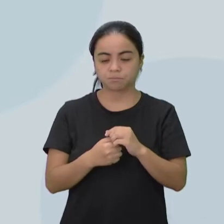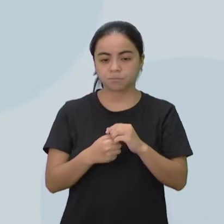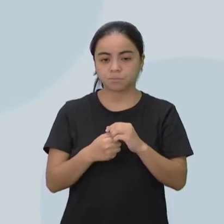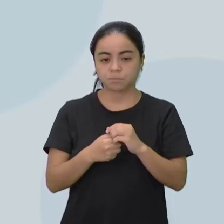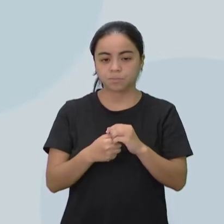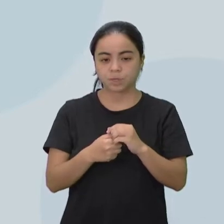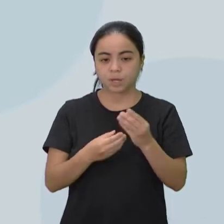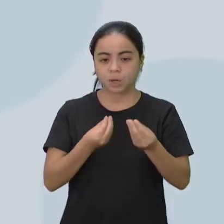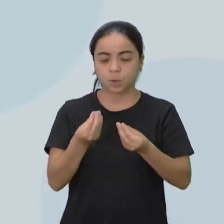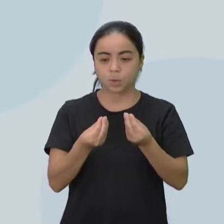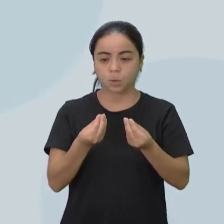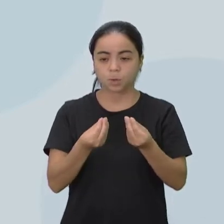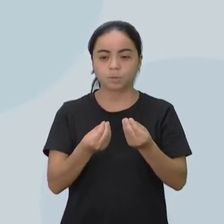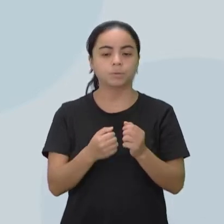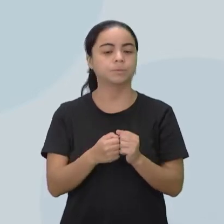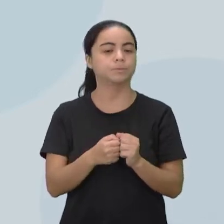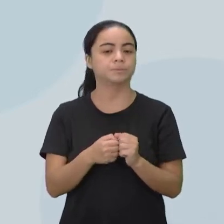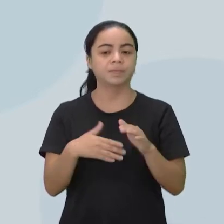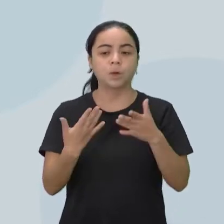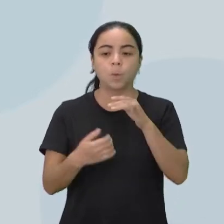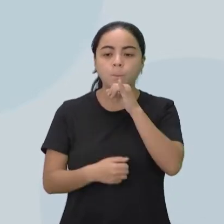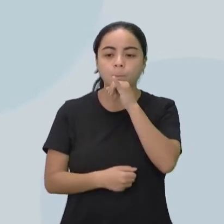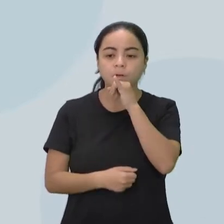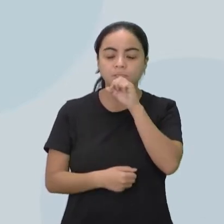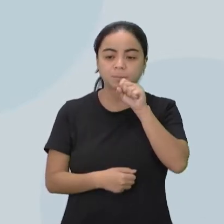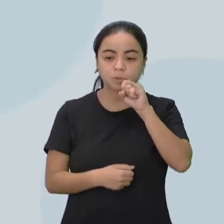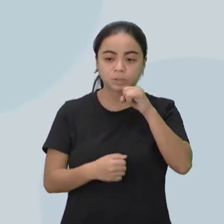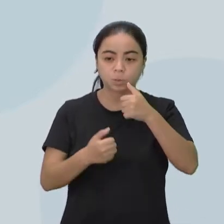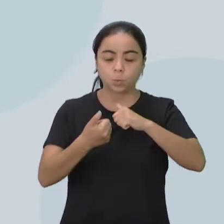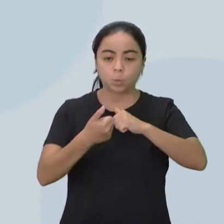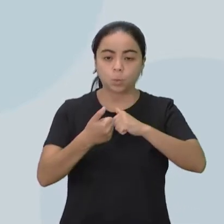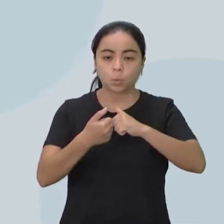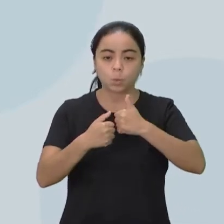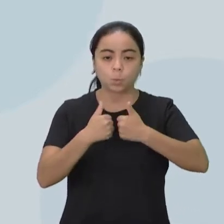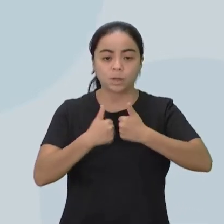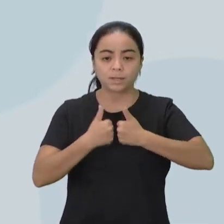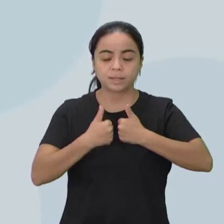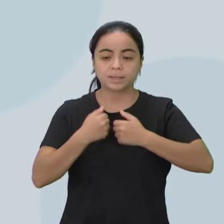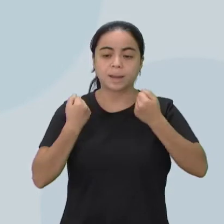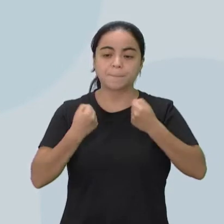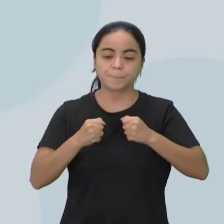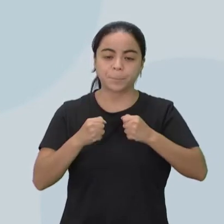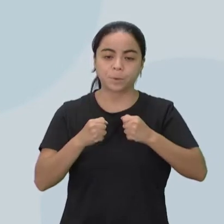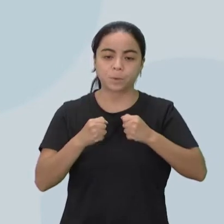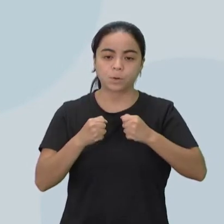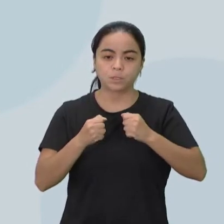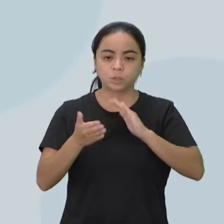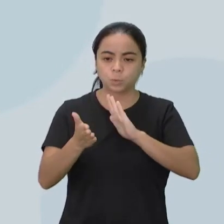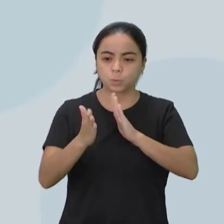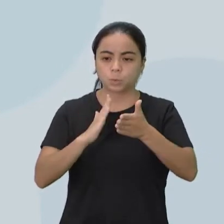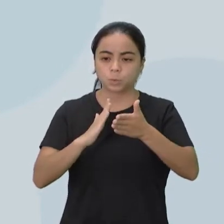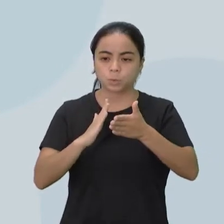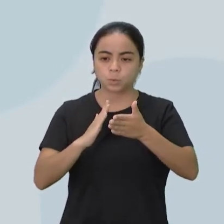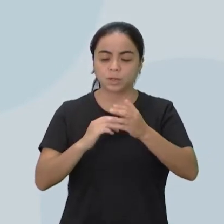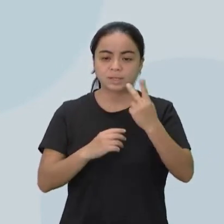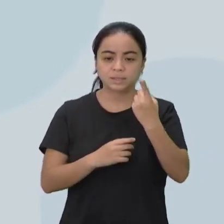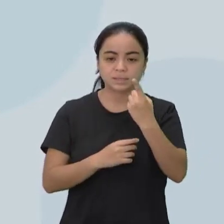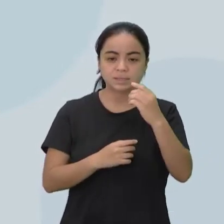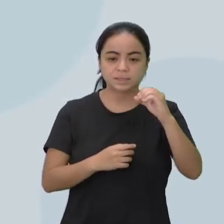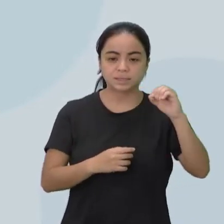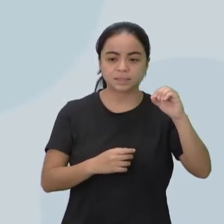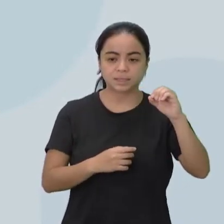passada, a gente viu, por exemplo, né, que se o atleta pudesse continuar correndo, né, da mesma forma, né, 100 metros